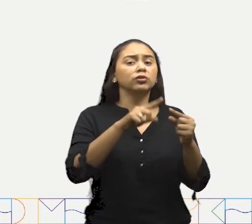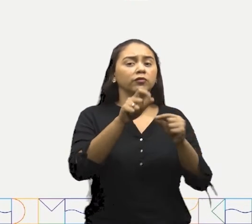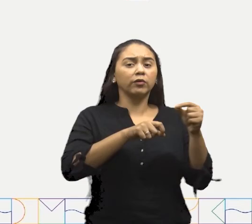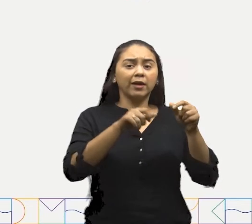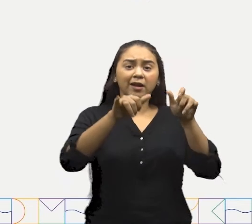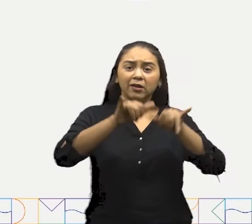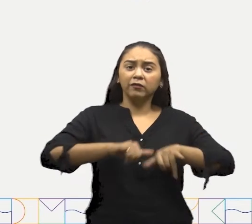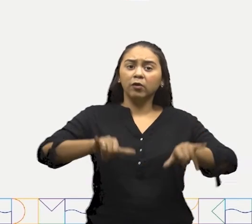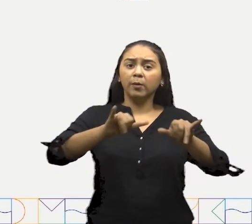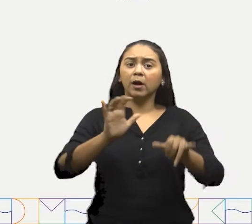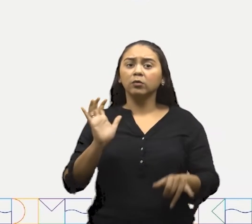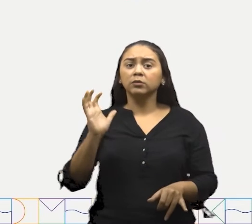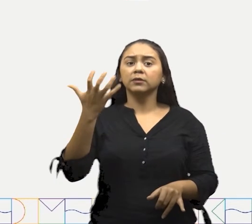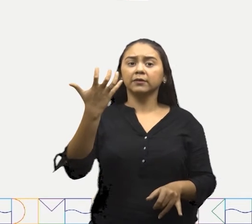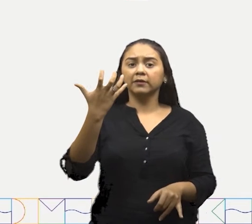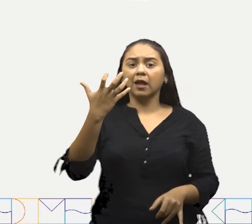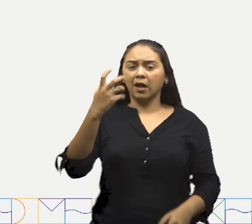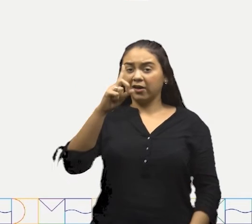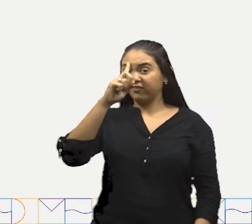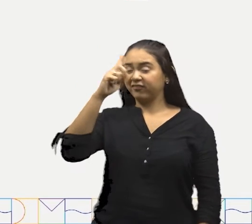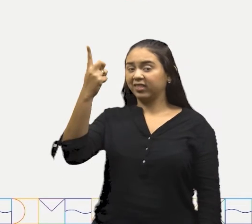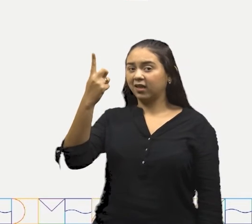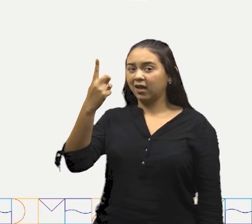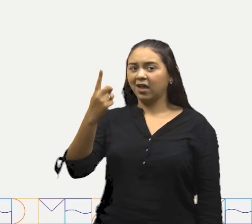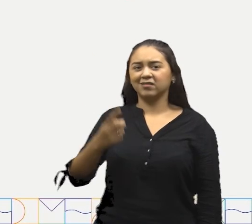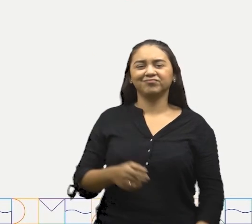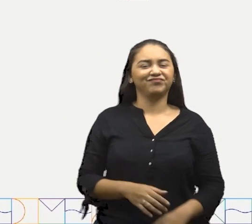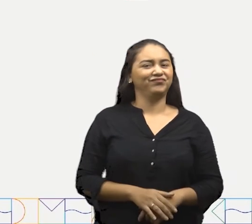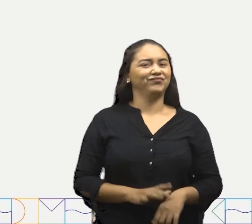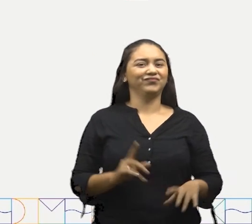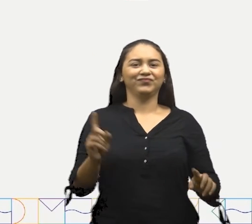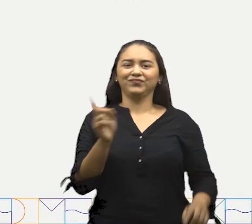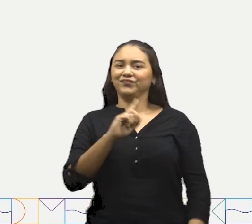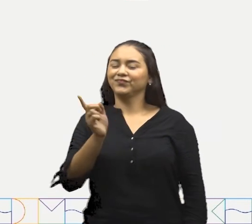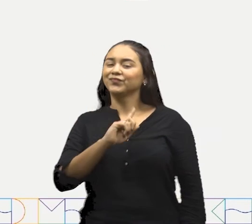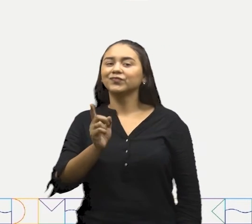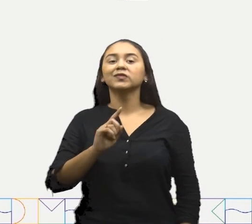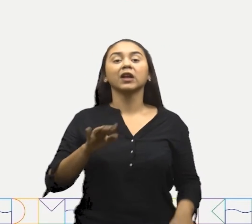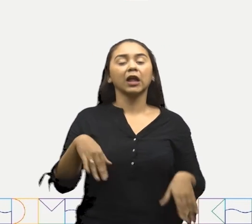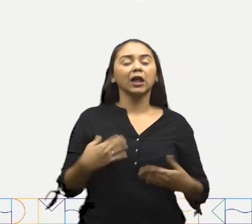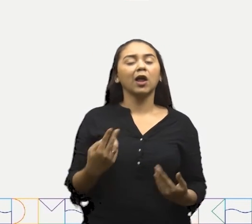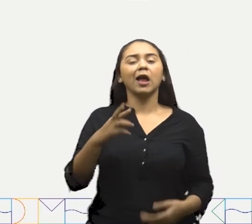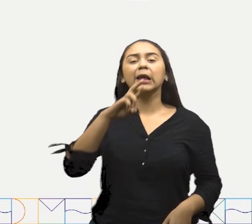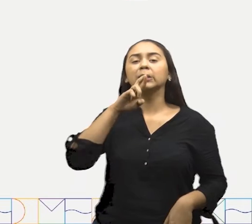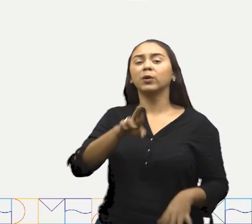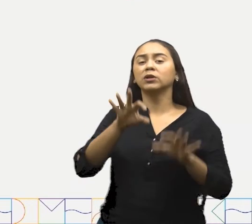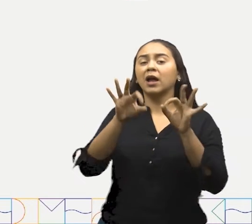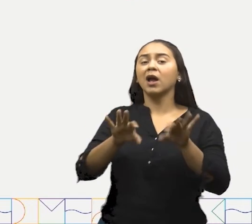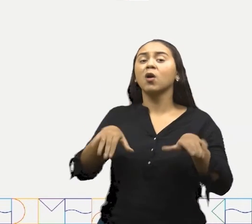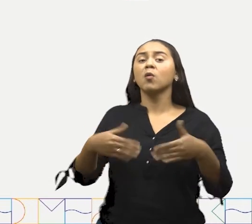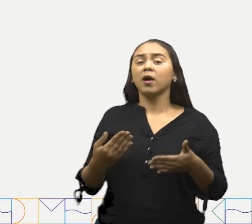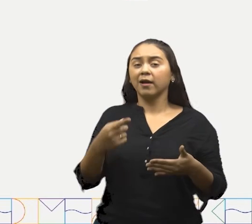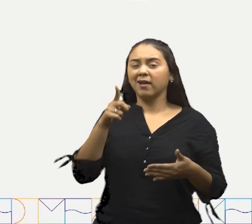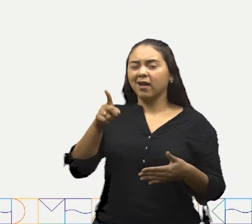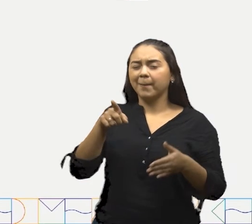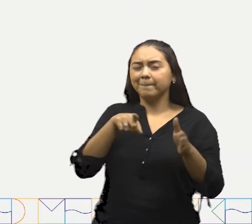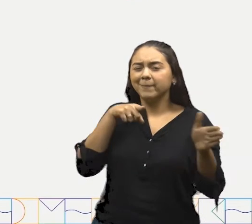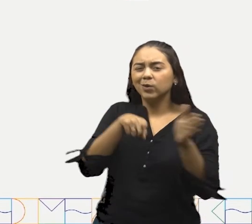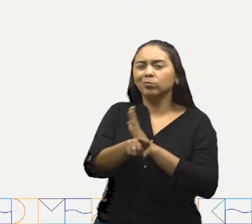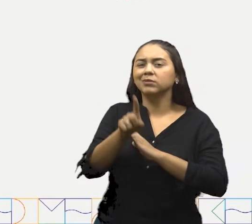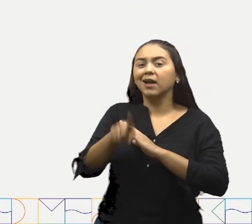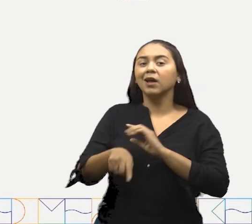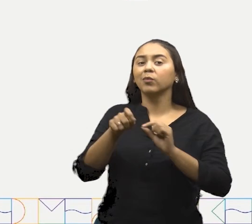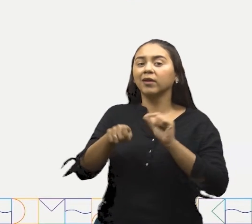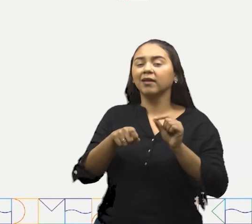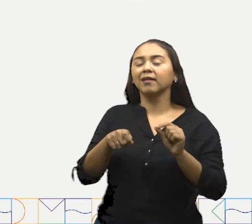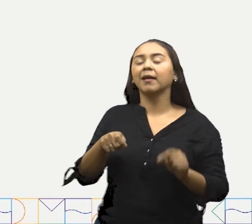como objetivo informar algum acontecimento inventado. Nada disso. Portanto, a resposta correta para